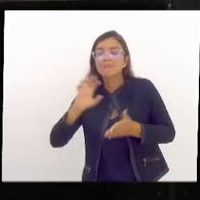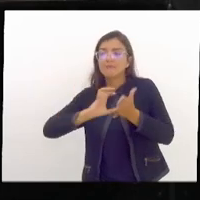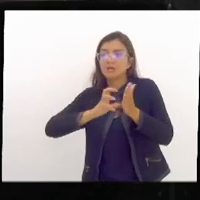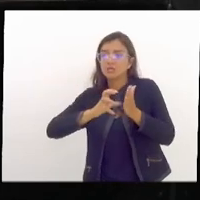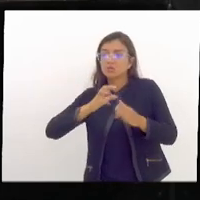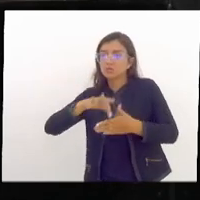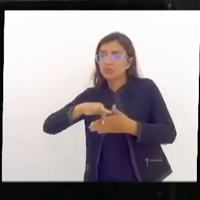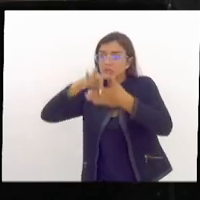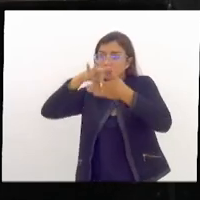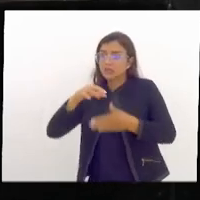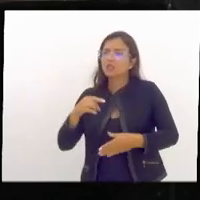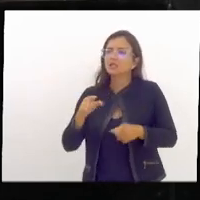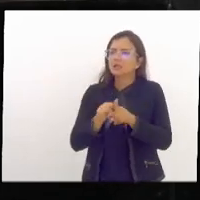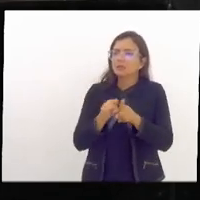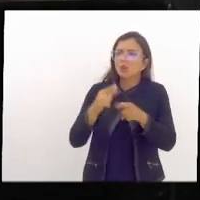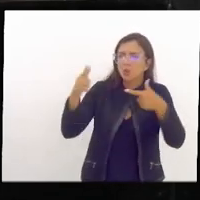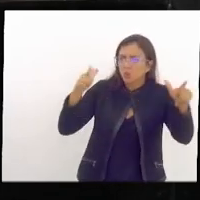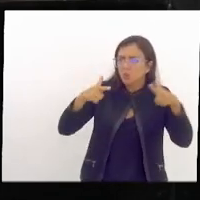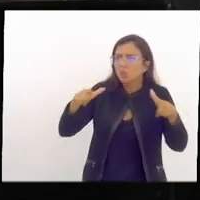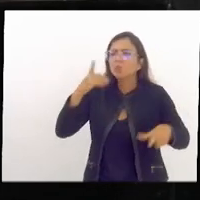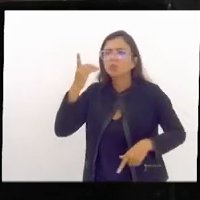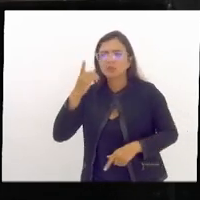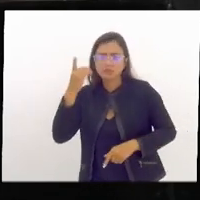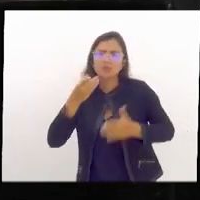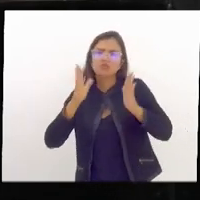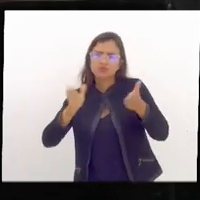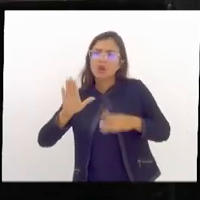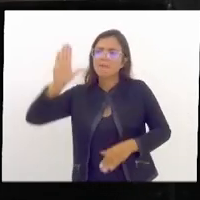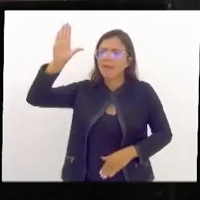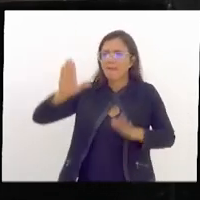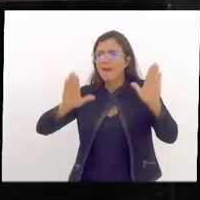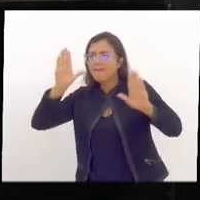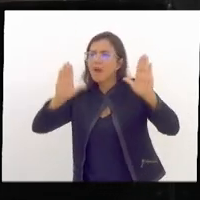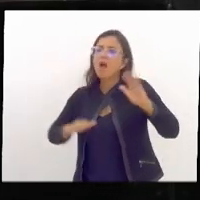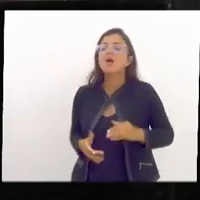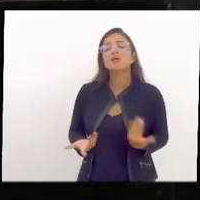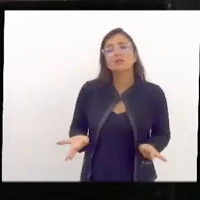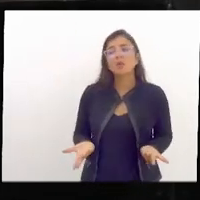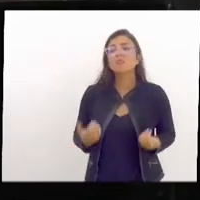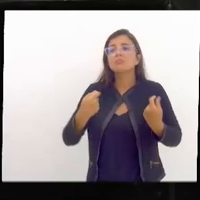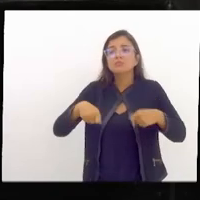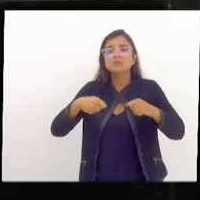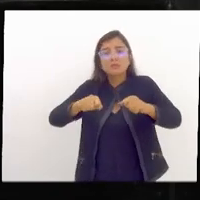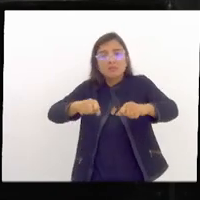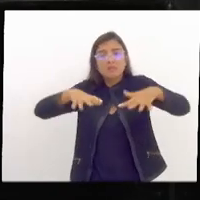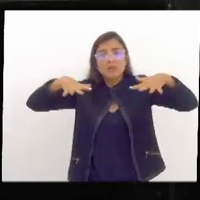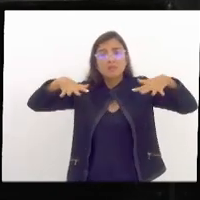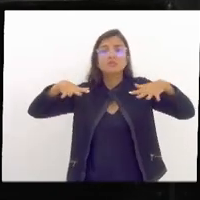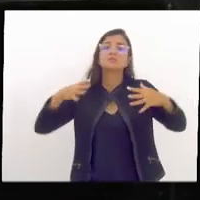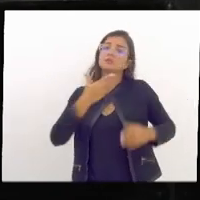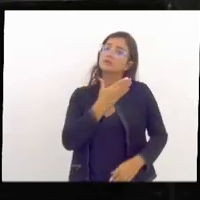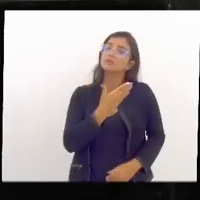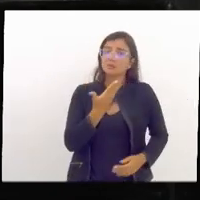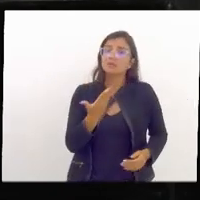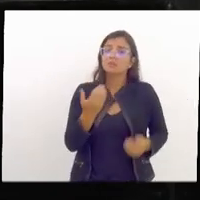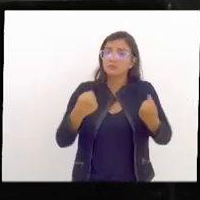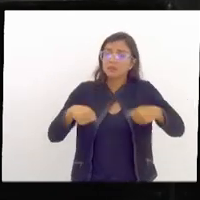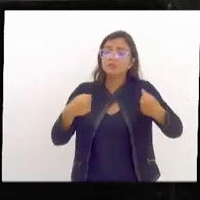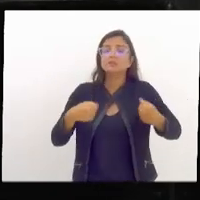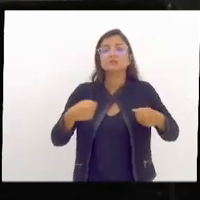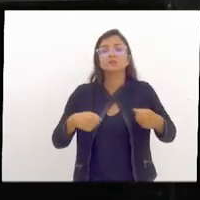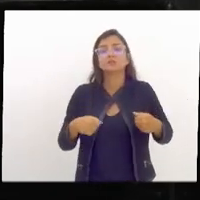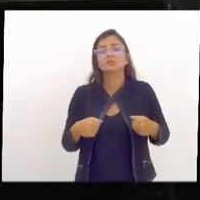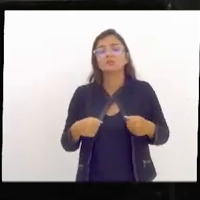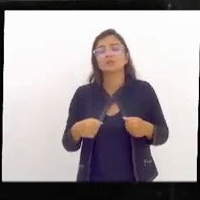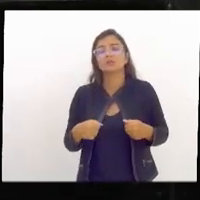a exemplo de outros deputados que aqui já se manifestaram, a realização de uma audiência pública, eu